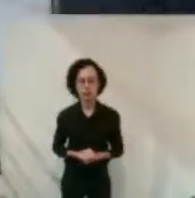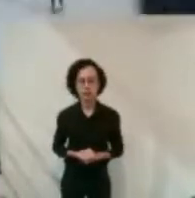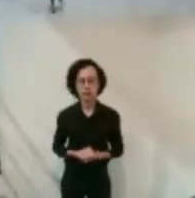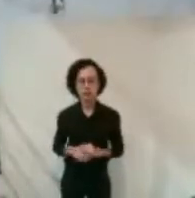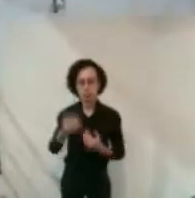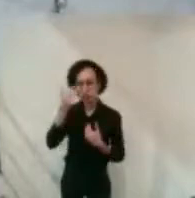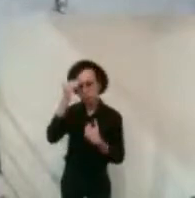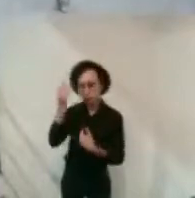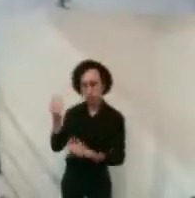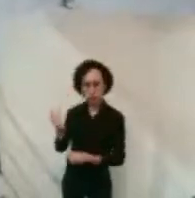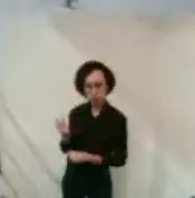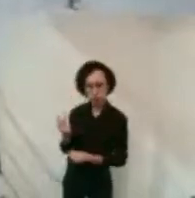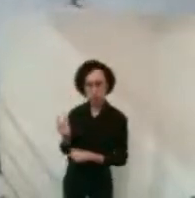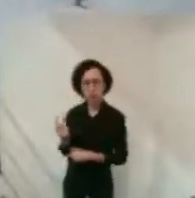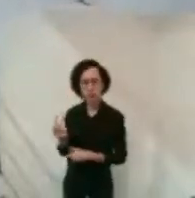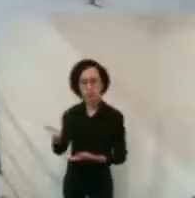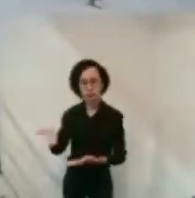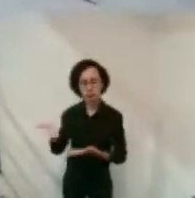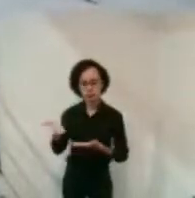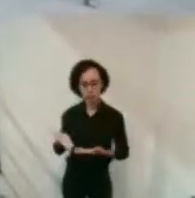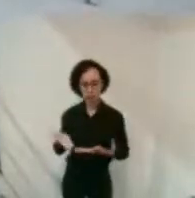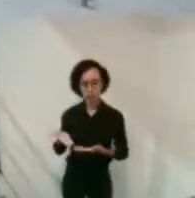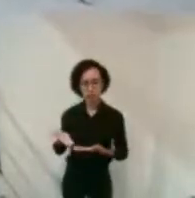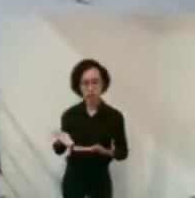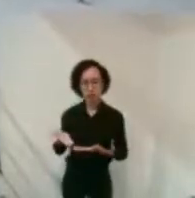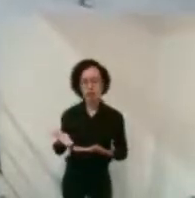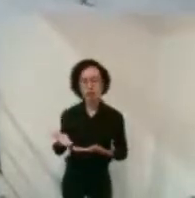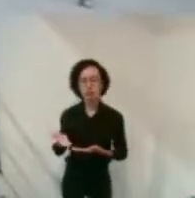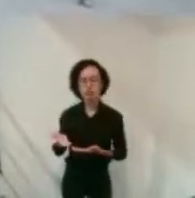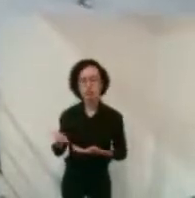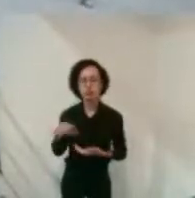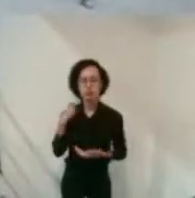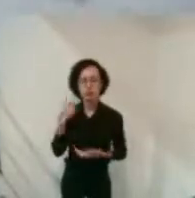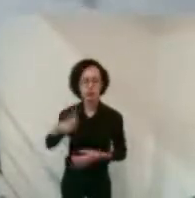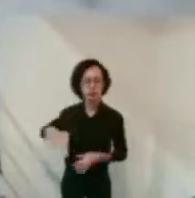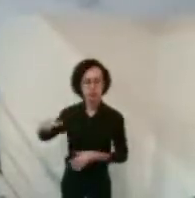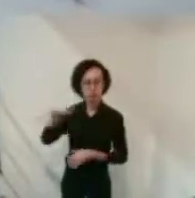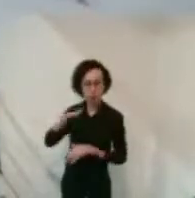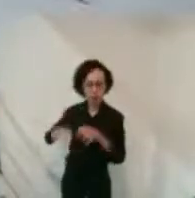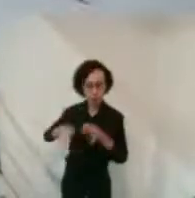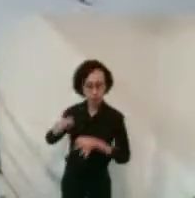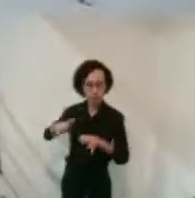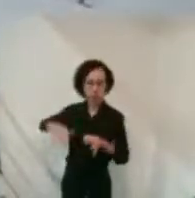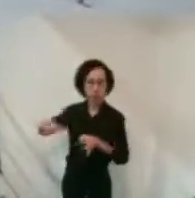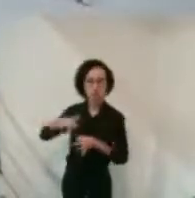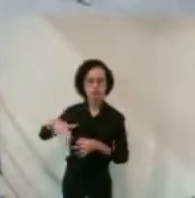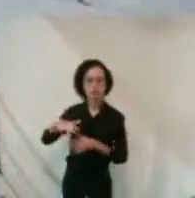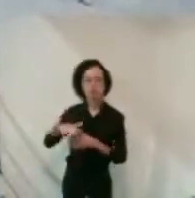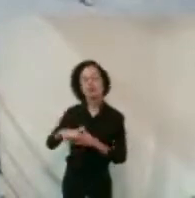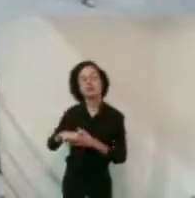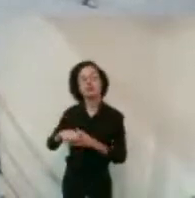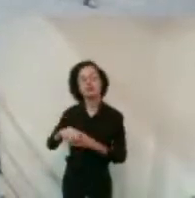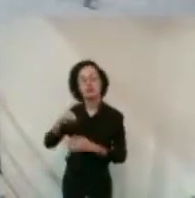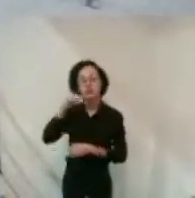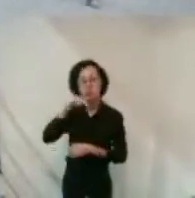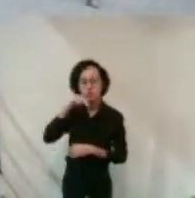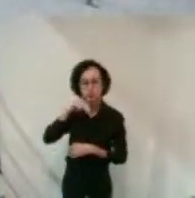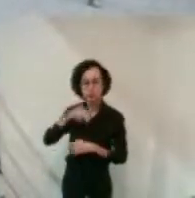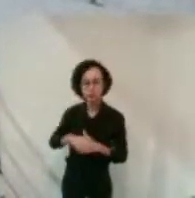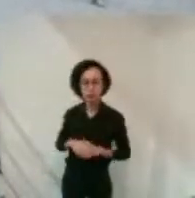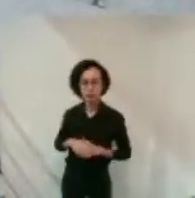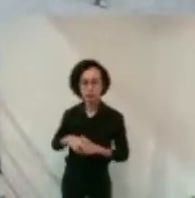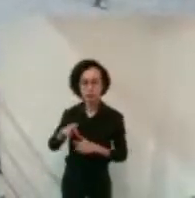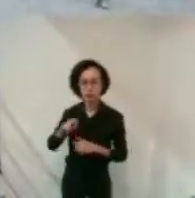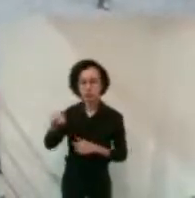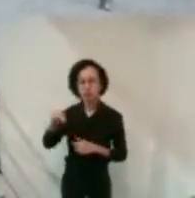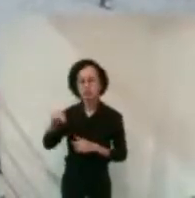Obrigado aos dois. Convida-se a Procuradora-Geral de Justiça do Ministério Público do Rio Grande do Norte,